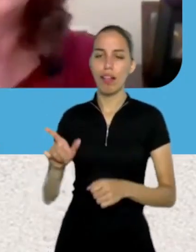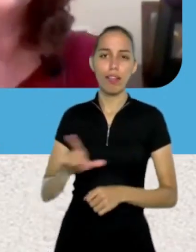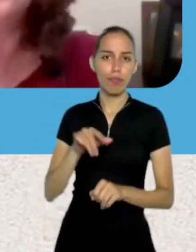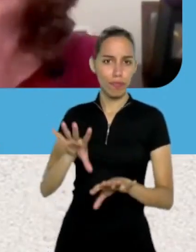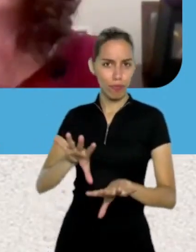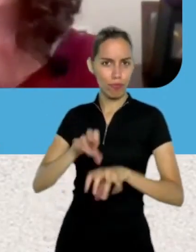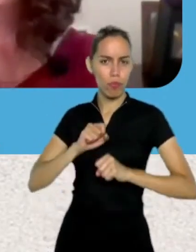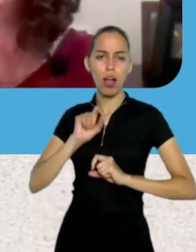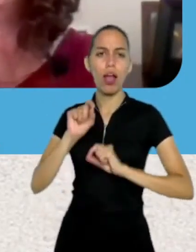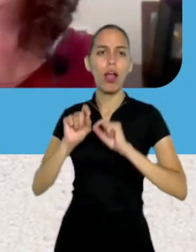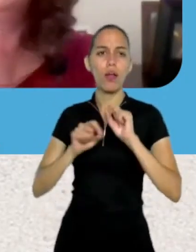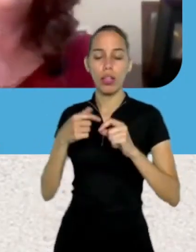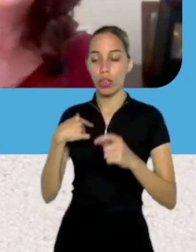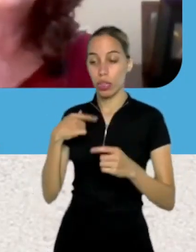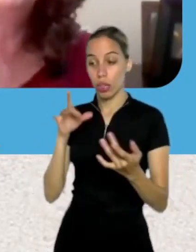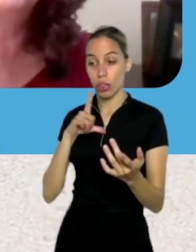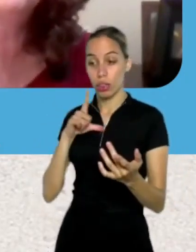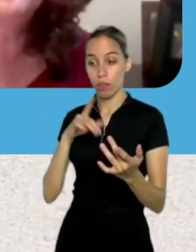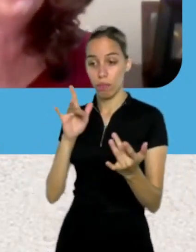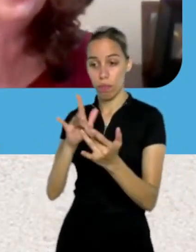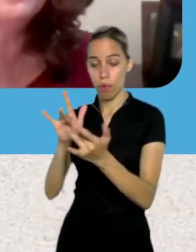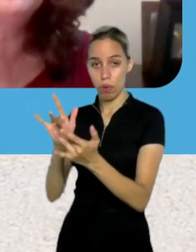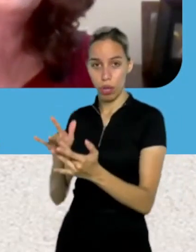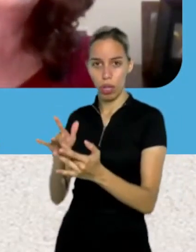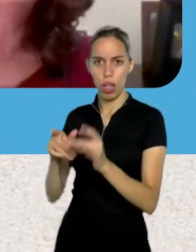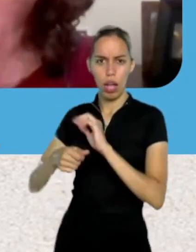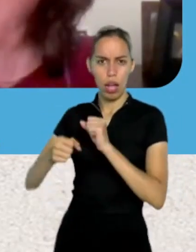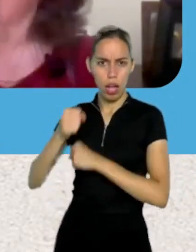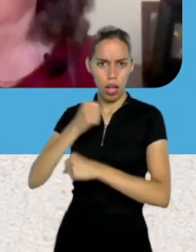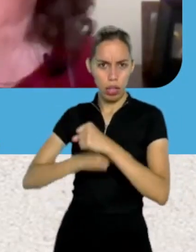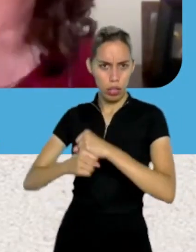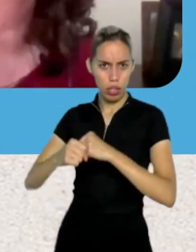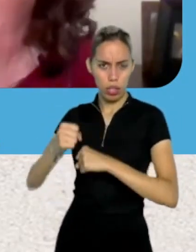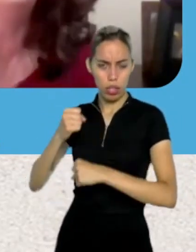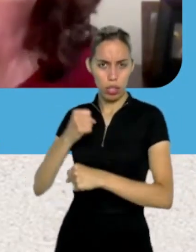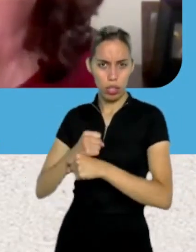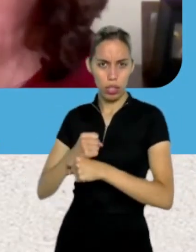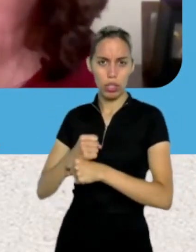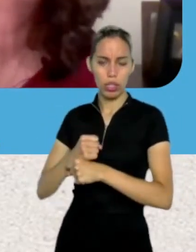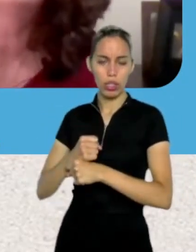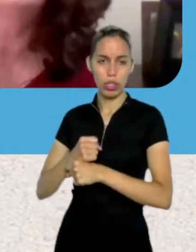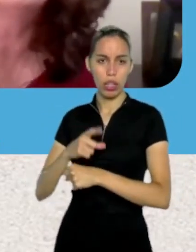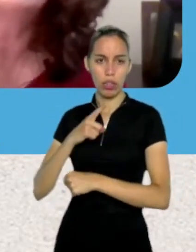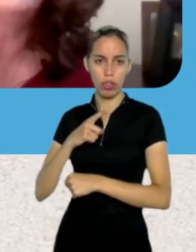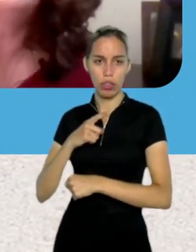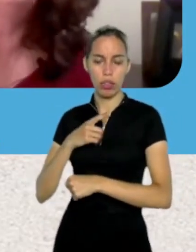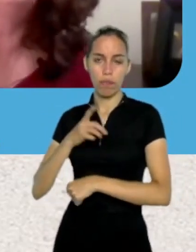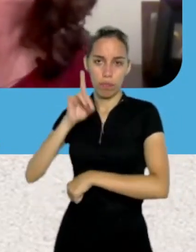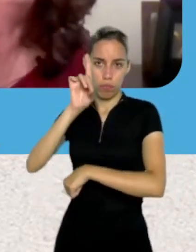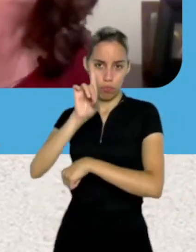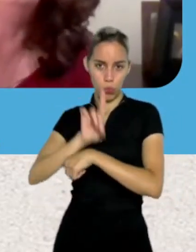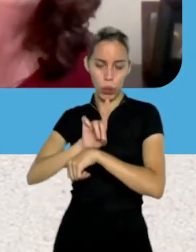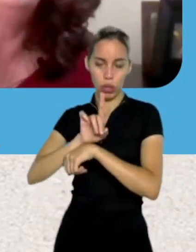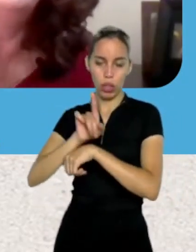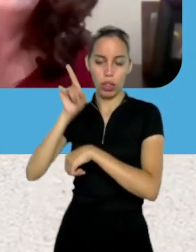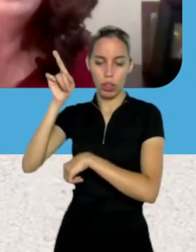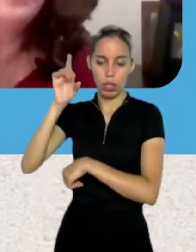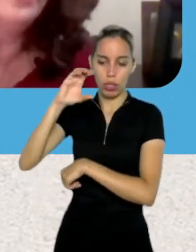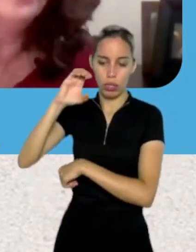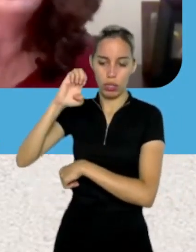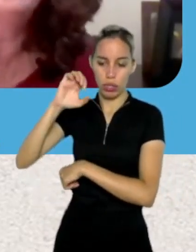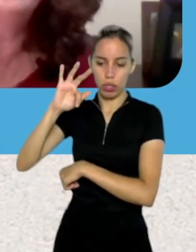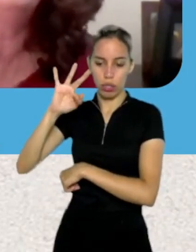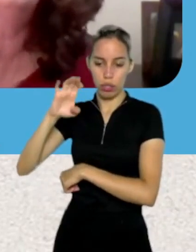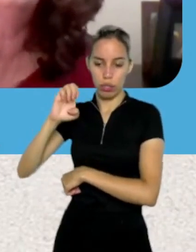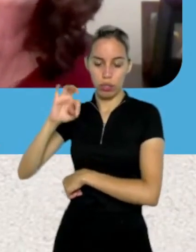eu conheci, o ano passado eu fiz uma disciplina de doutorado lá no Cefet